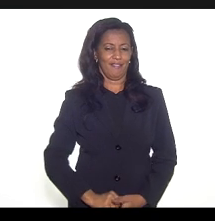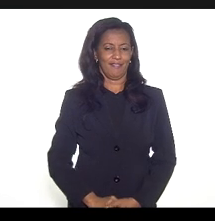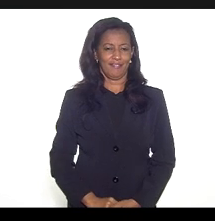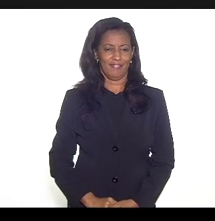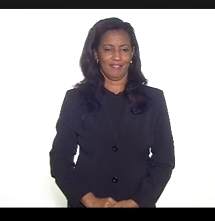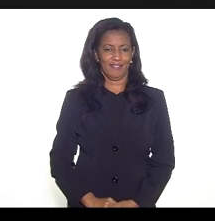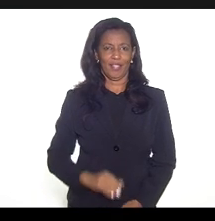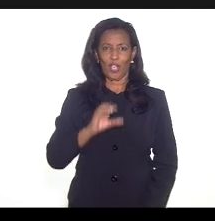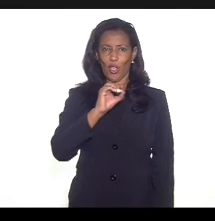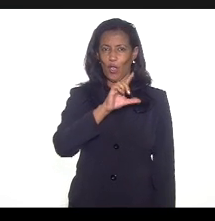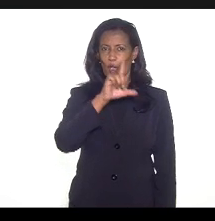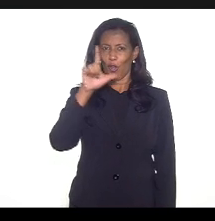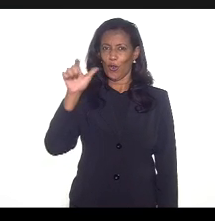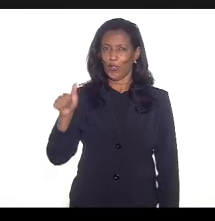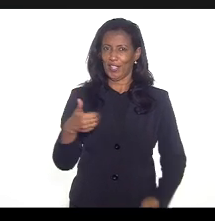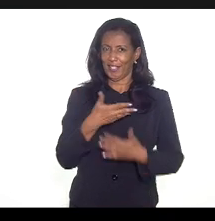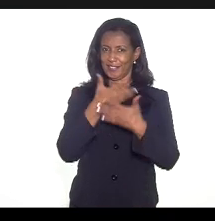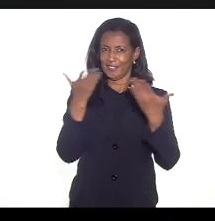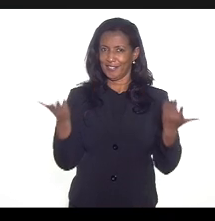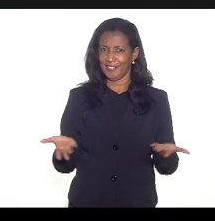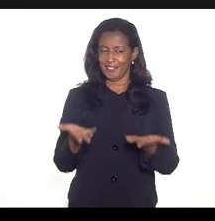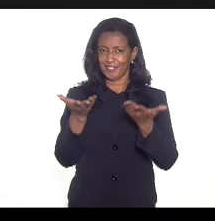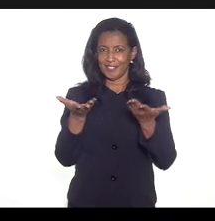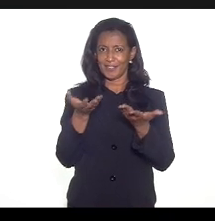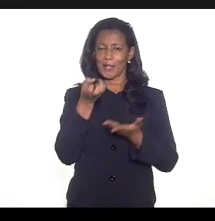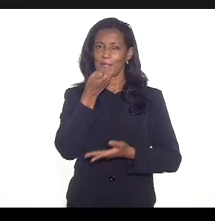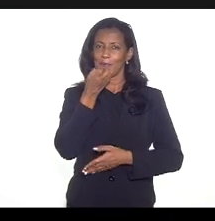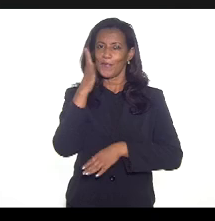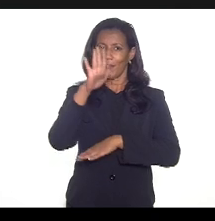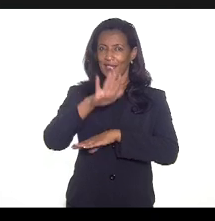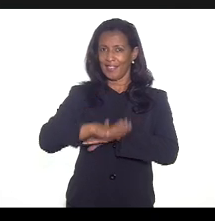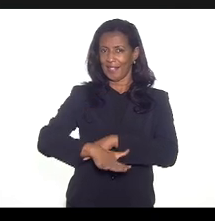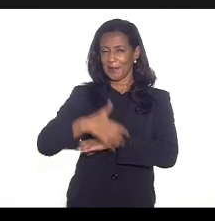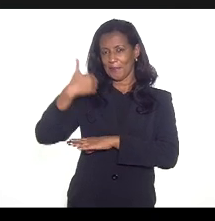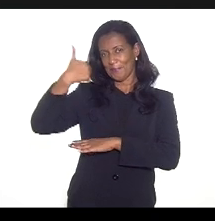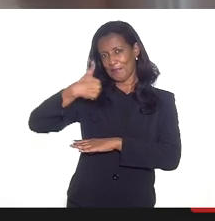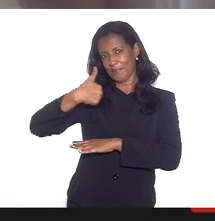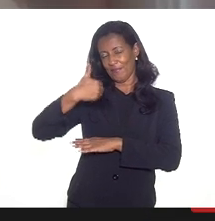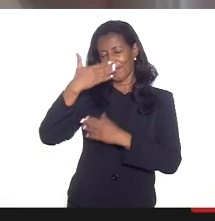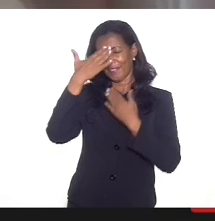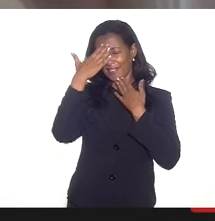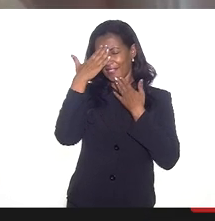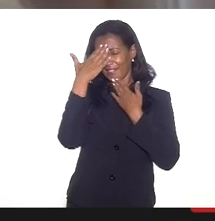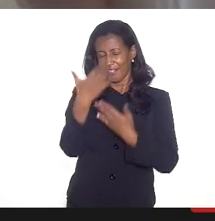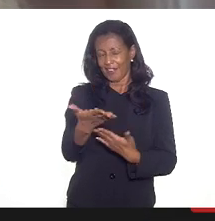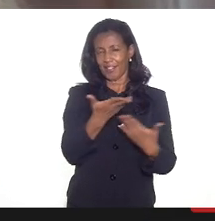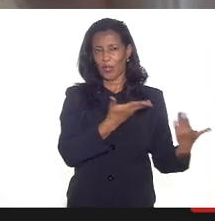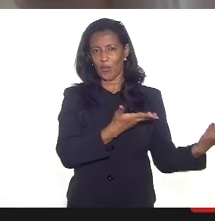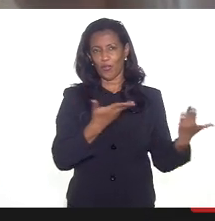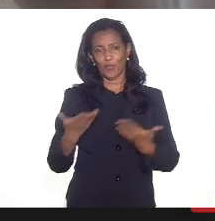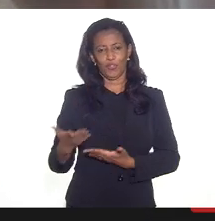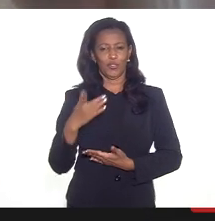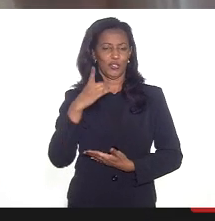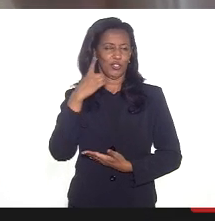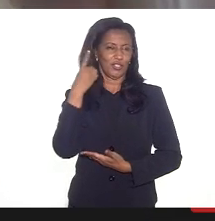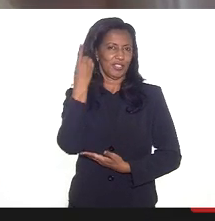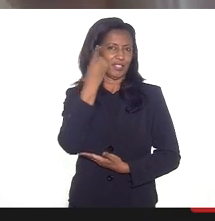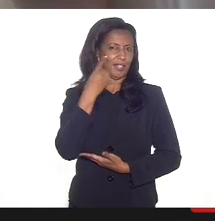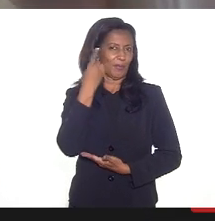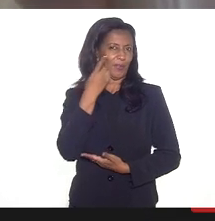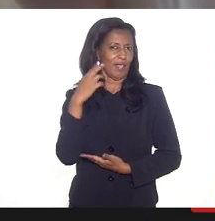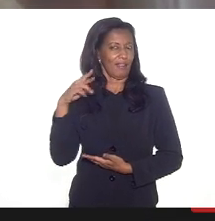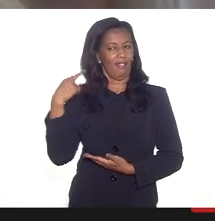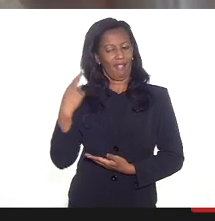Olá a todos e todas, boa tarde. Em primeiro lugar, eu quero agradecer muito ao convite da deputada enfermeira Rejane,